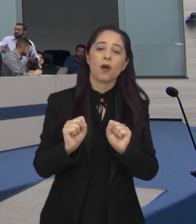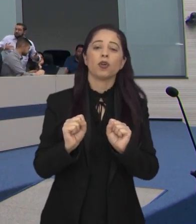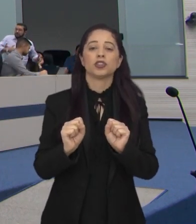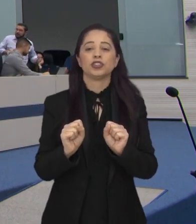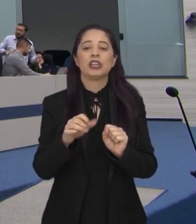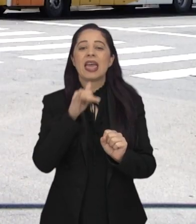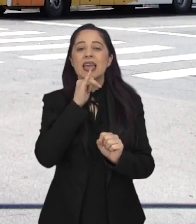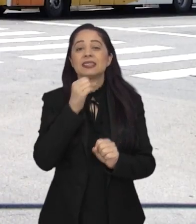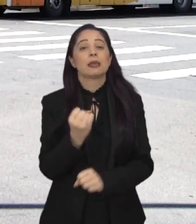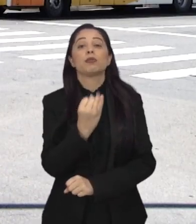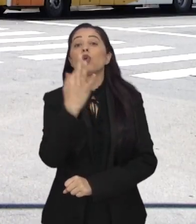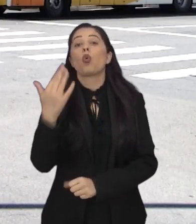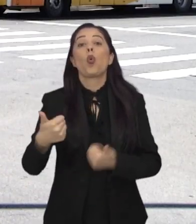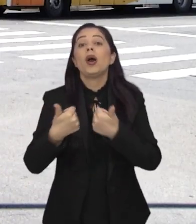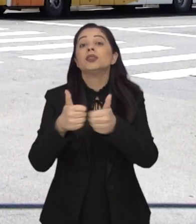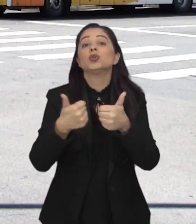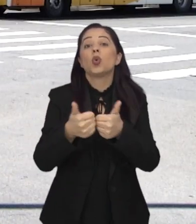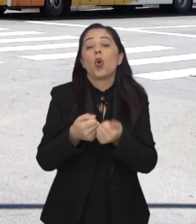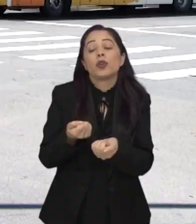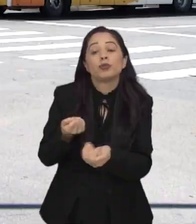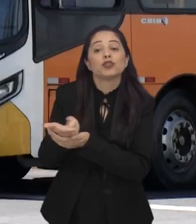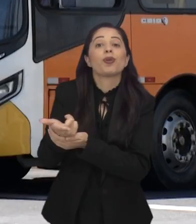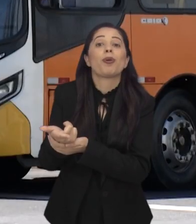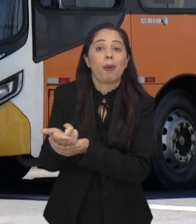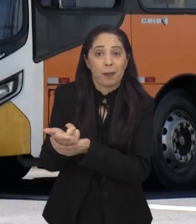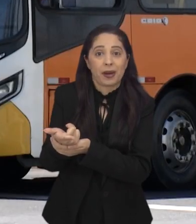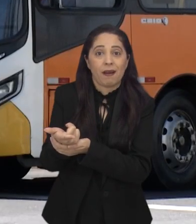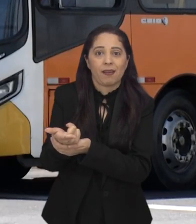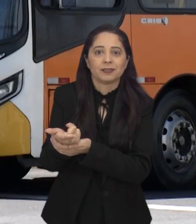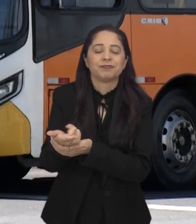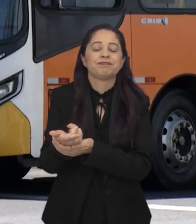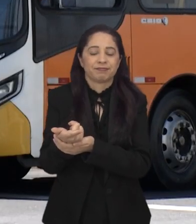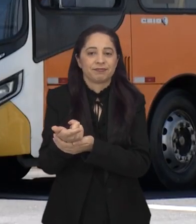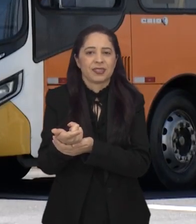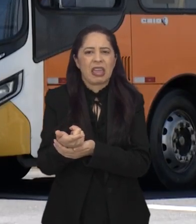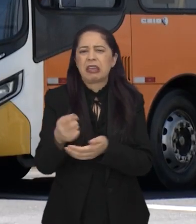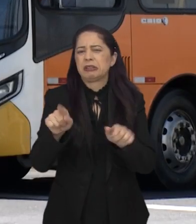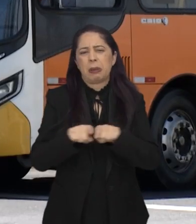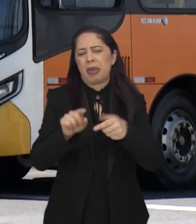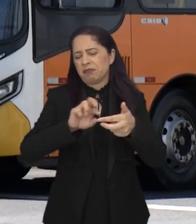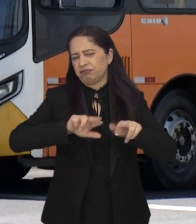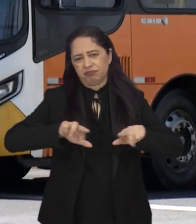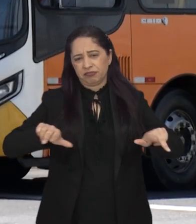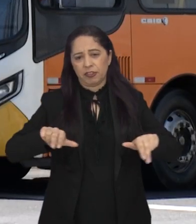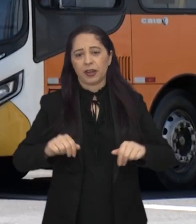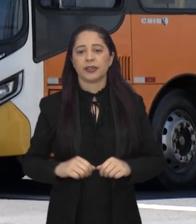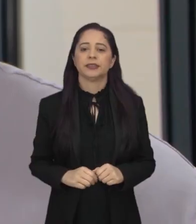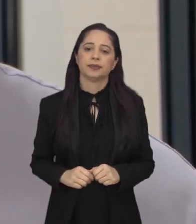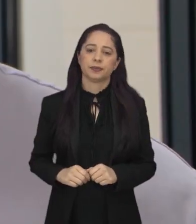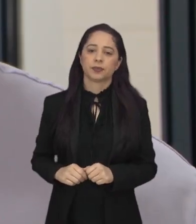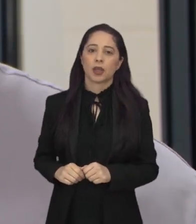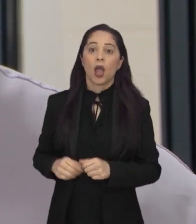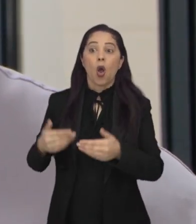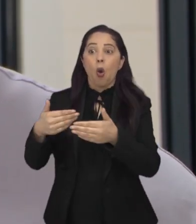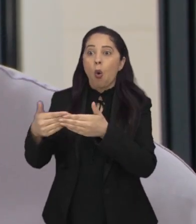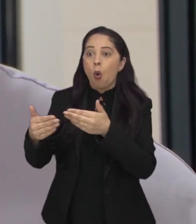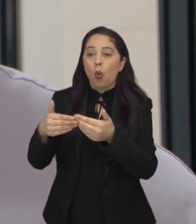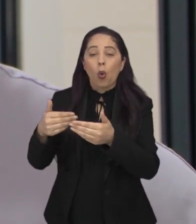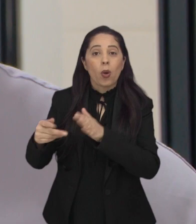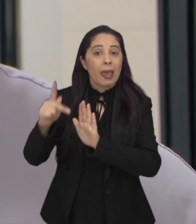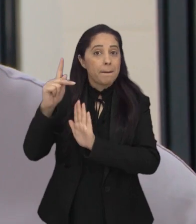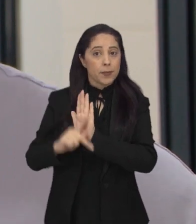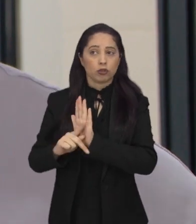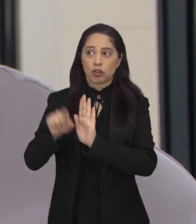questões simples, como a quantidade mínima de ônibus para atender os usuários, entre outras análises. Qualquer projeto